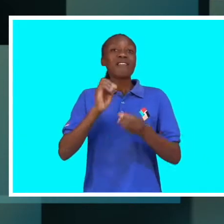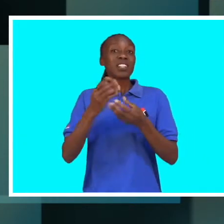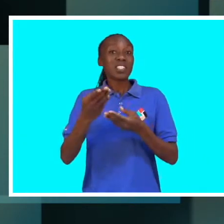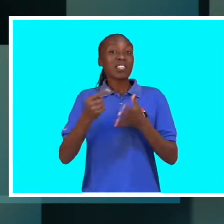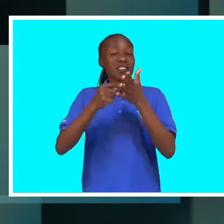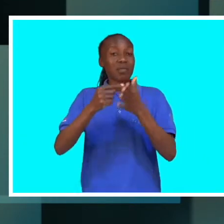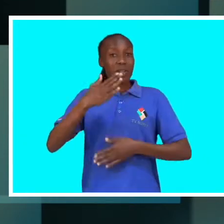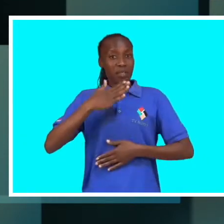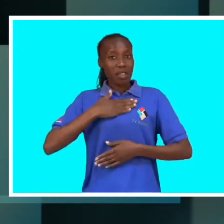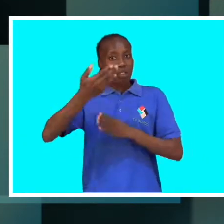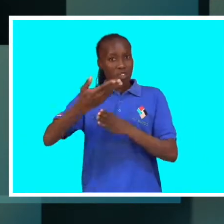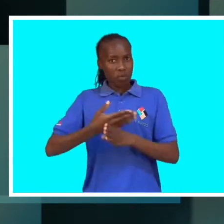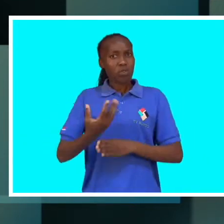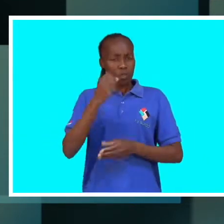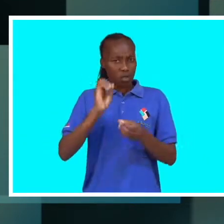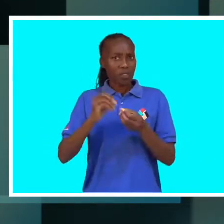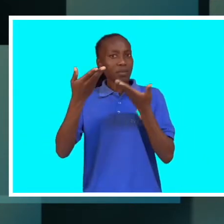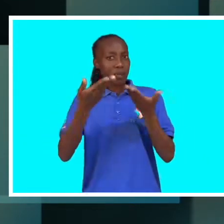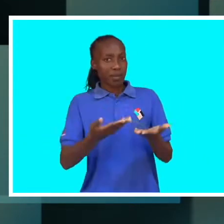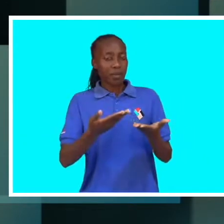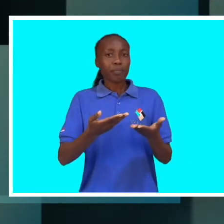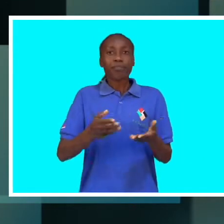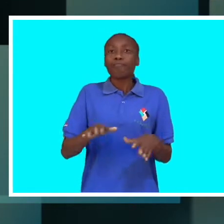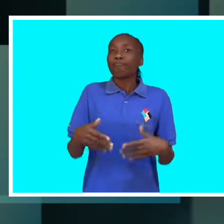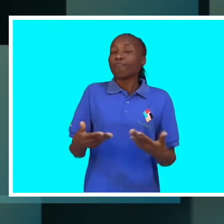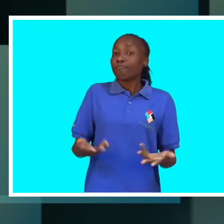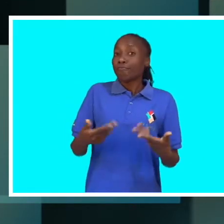Dizem que o Abdul tem dito apoio, dessa mota. Eu posso fazer para ti.